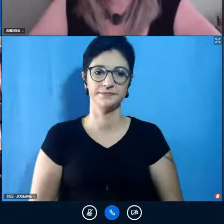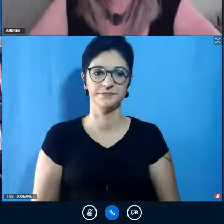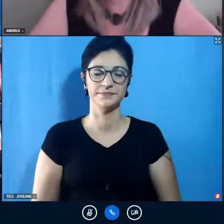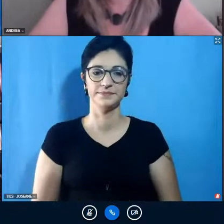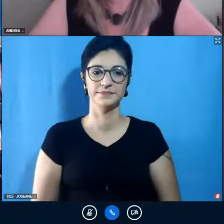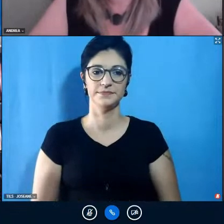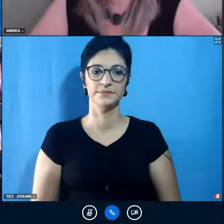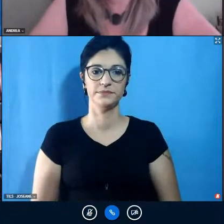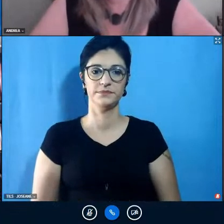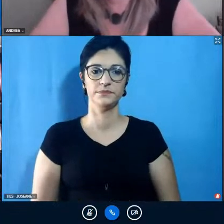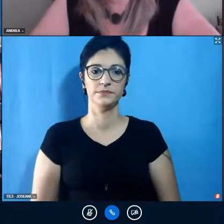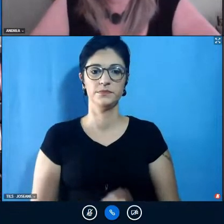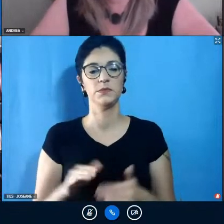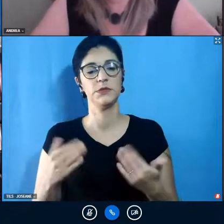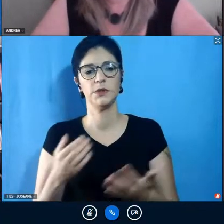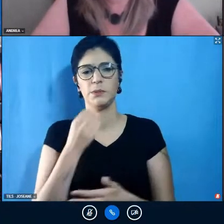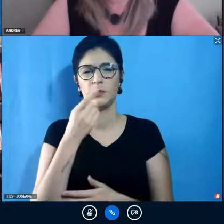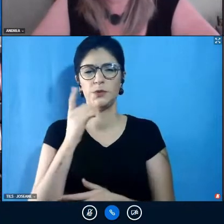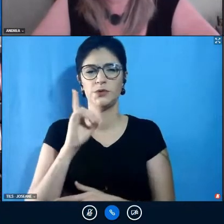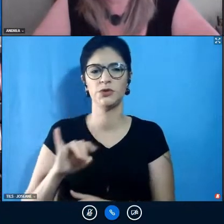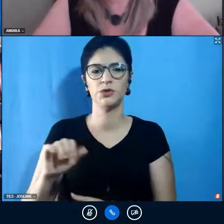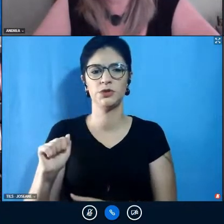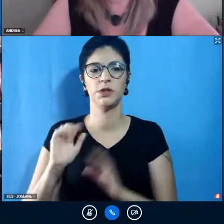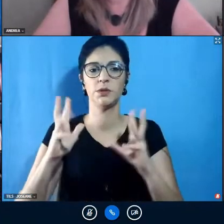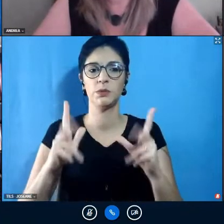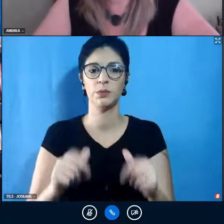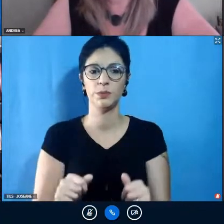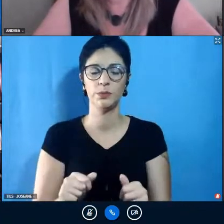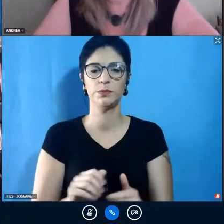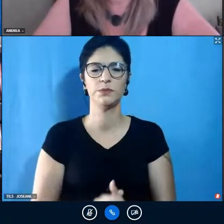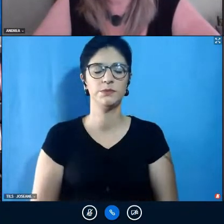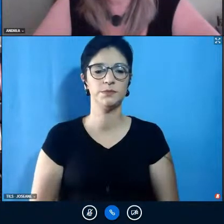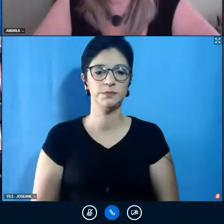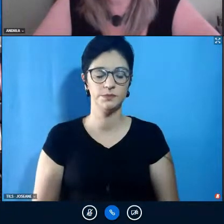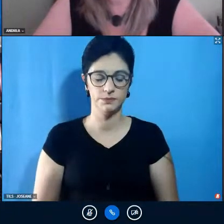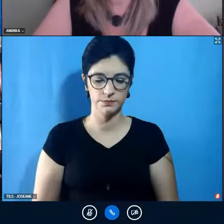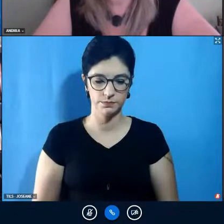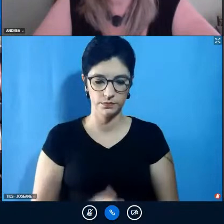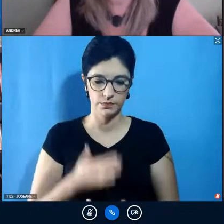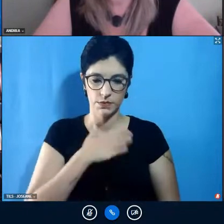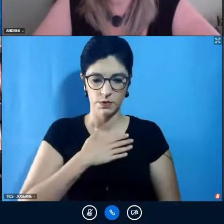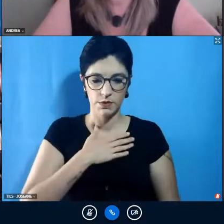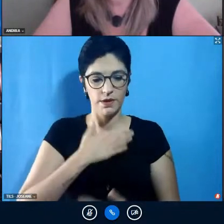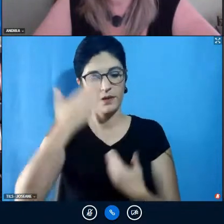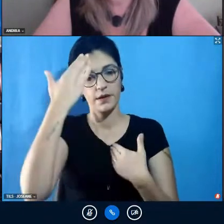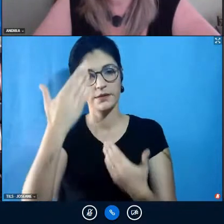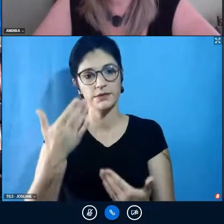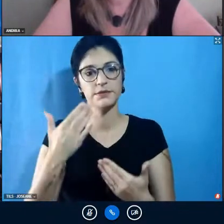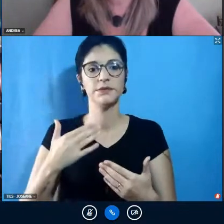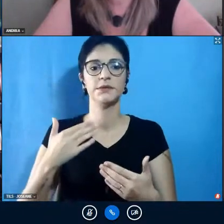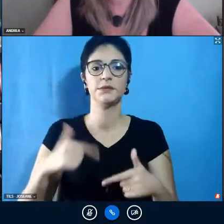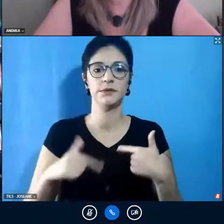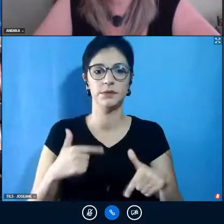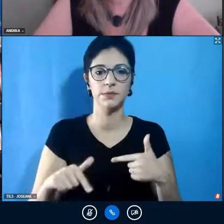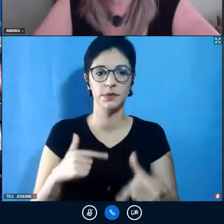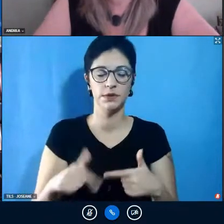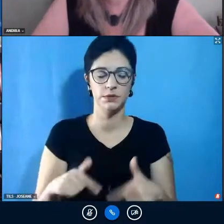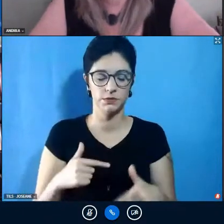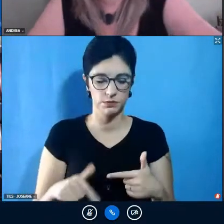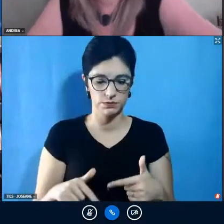Então tá. Bom dia a todos e a todas. Gostaria de agradecer aos trabalhos,